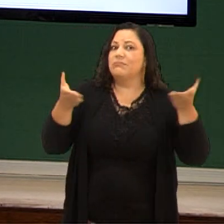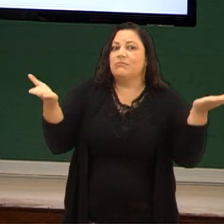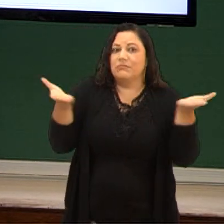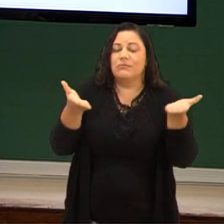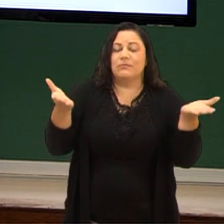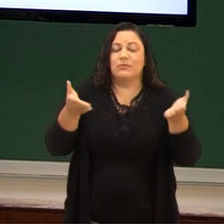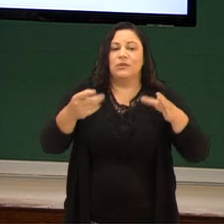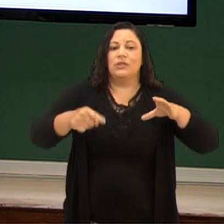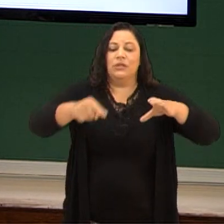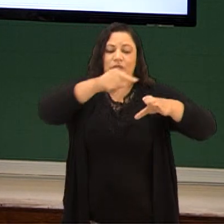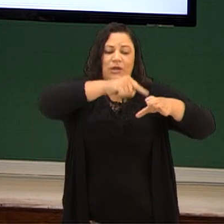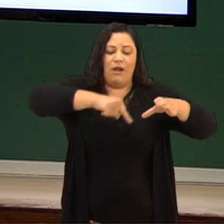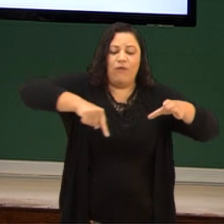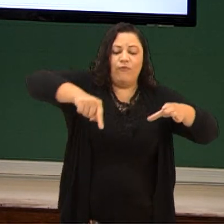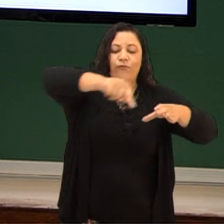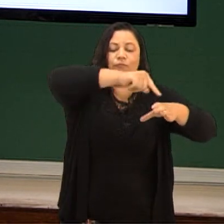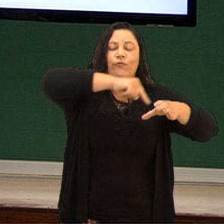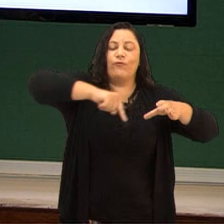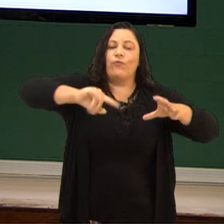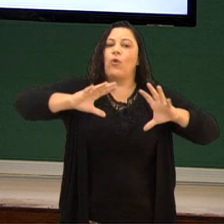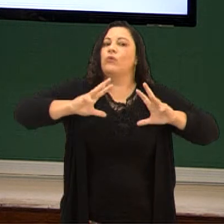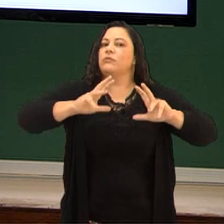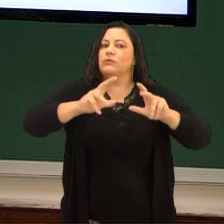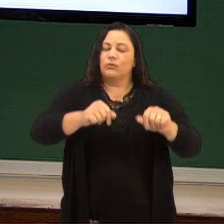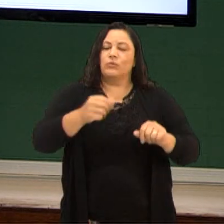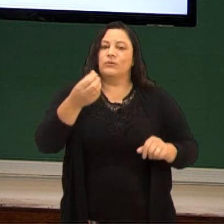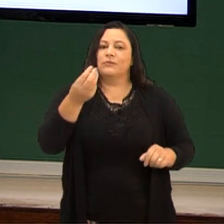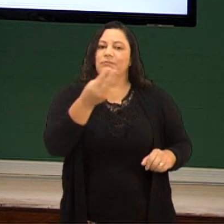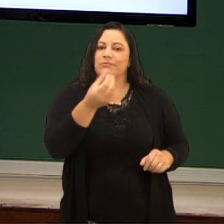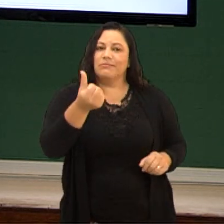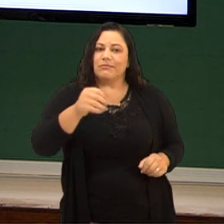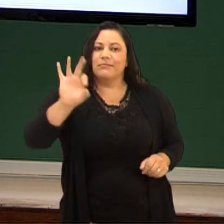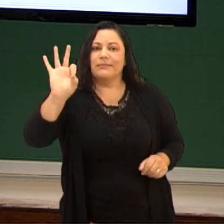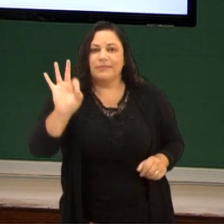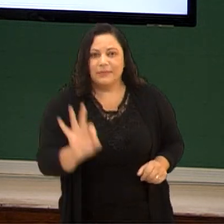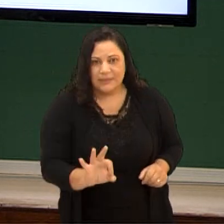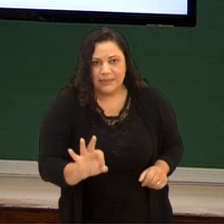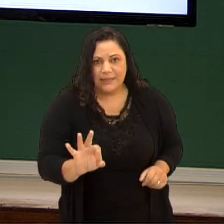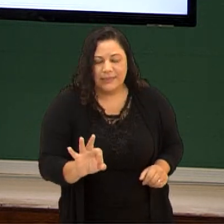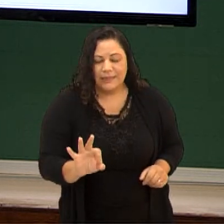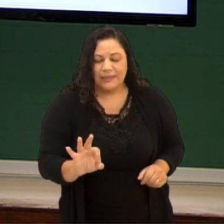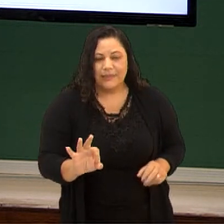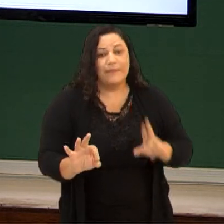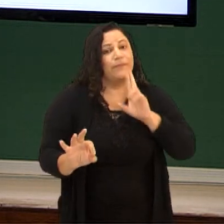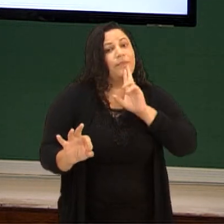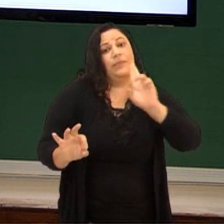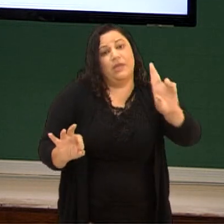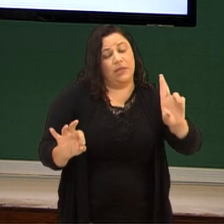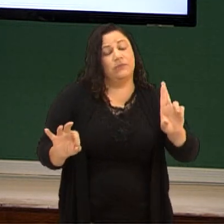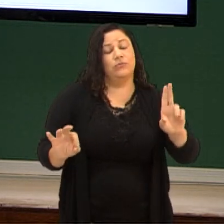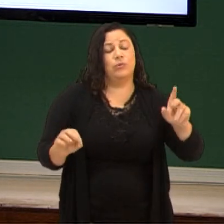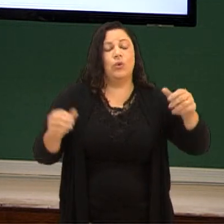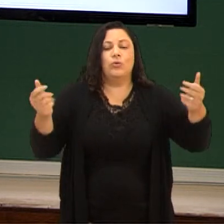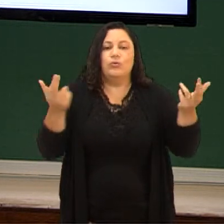volta completa, 360 graus, corresponde a 100% do meu gráfico.